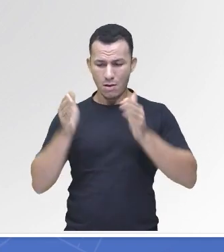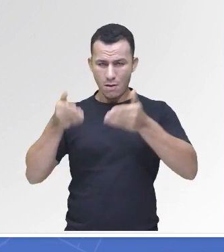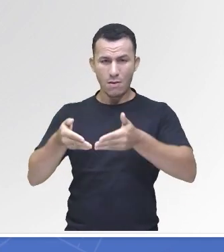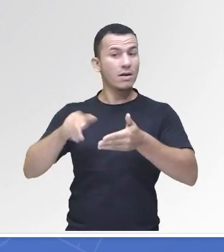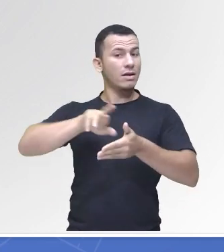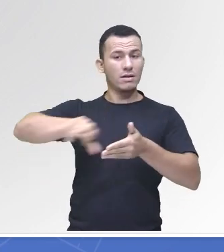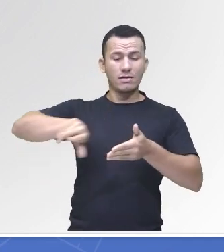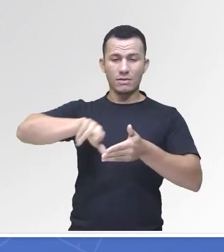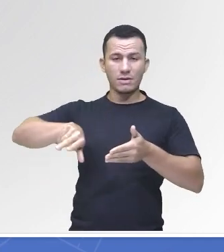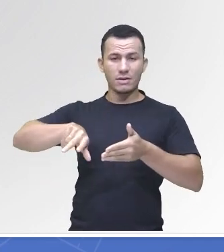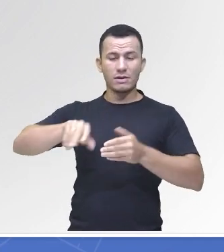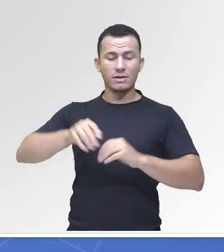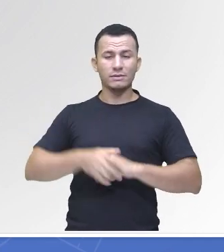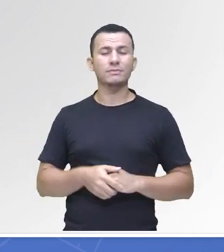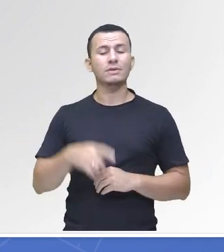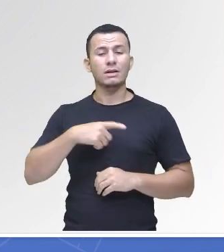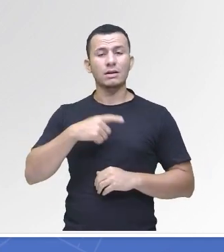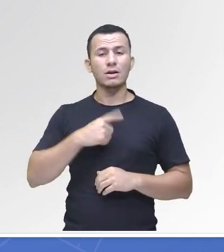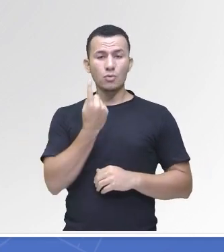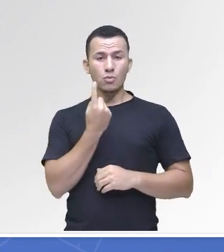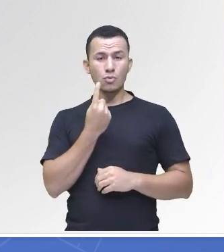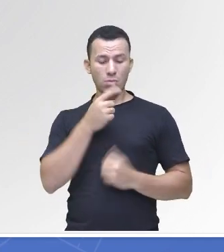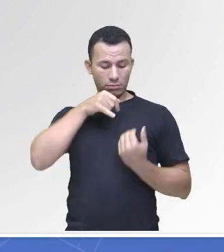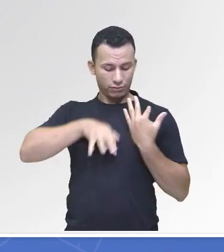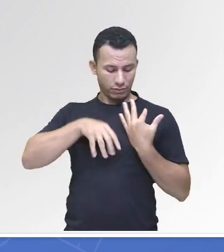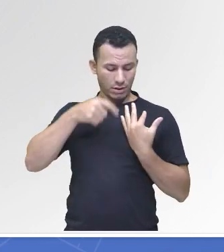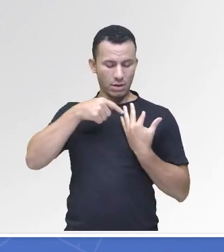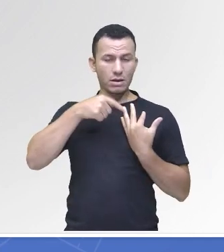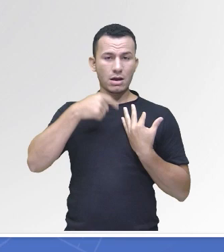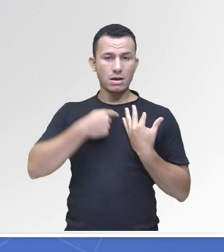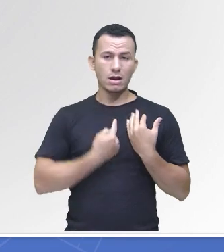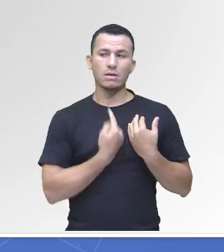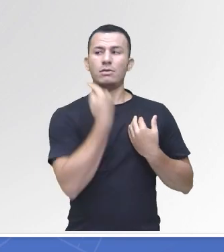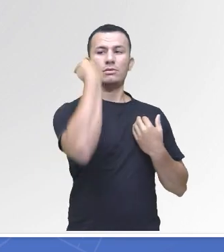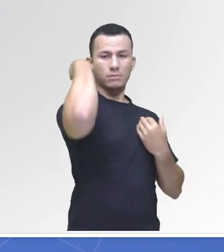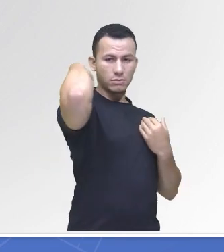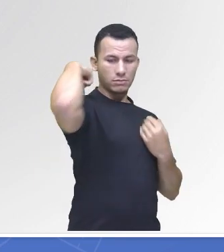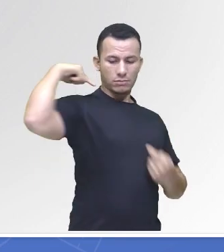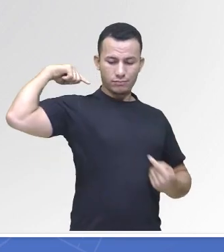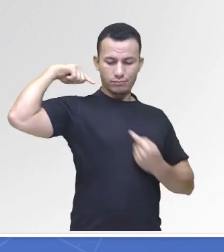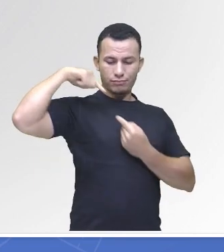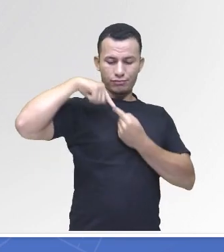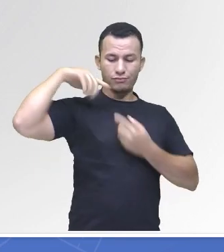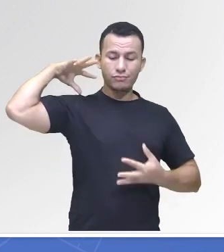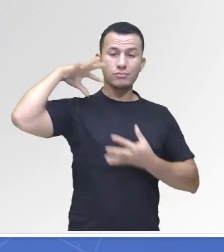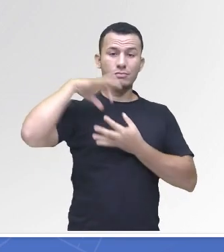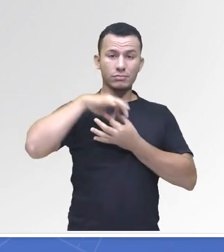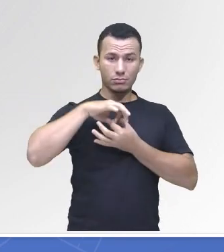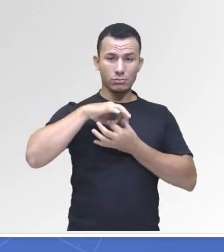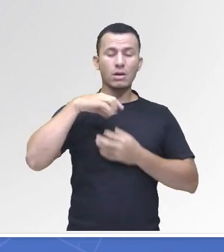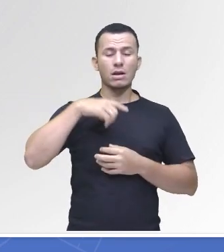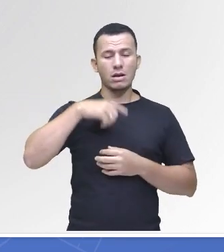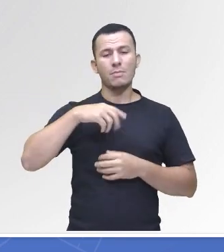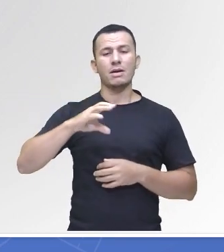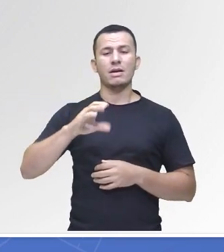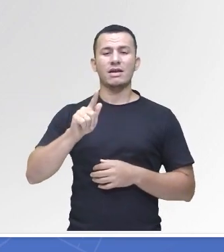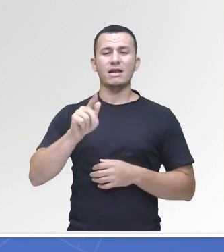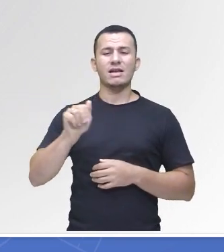exclusivamente, tá bom? Tem uma artéria que vai do coração para o pulmão, que ela é rica em gás